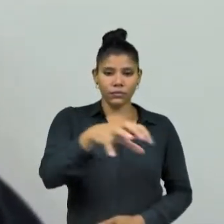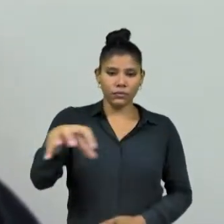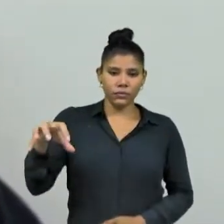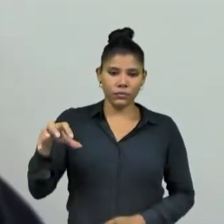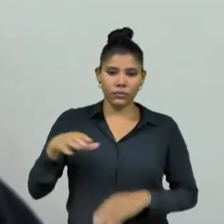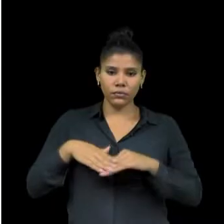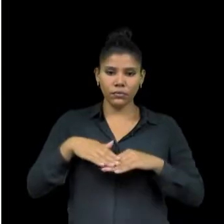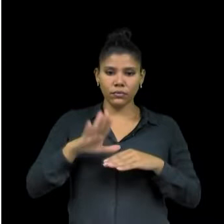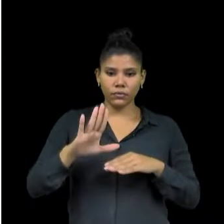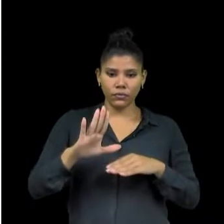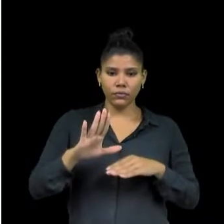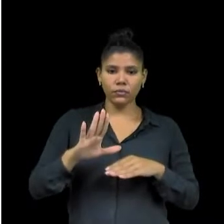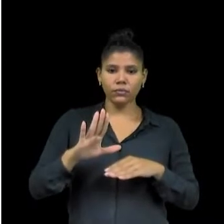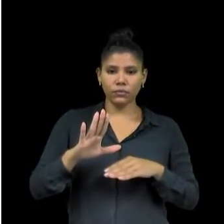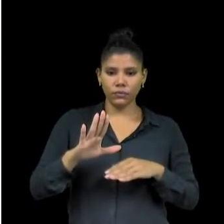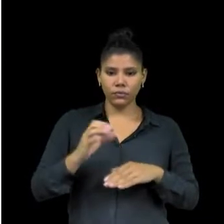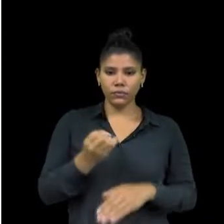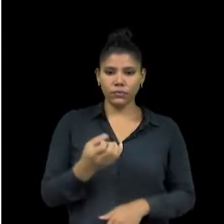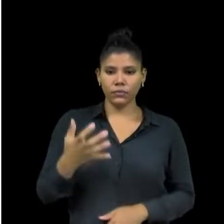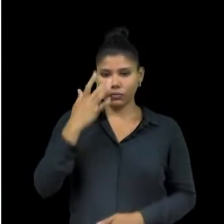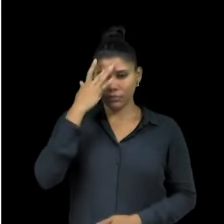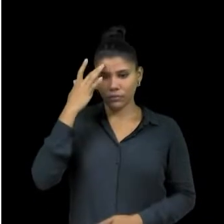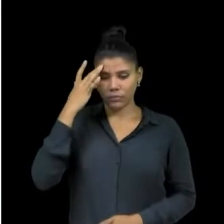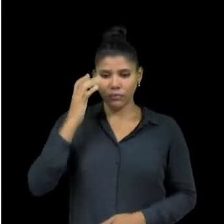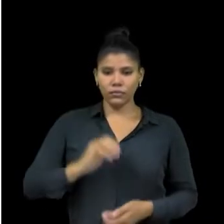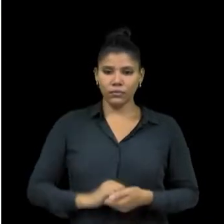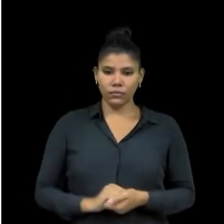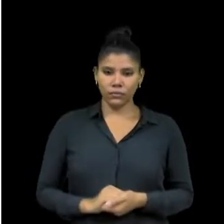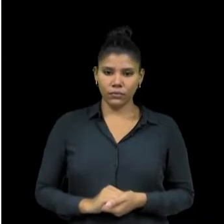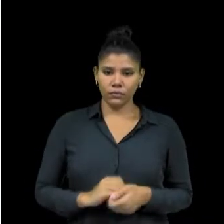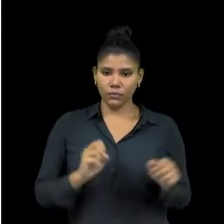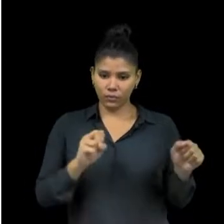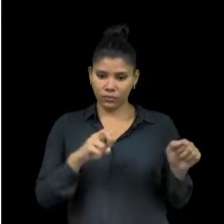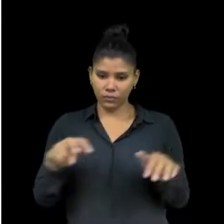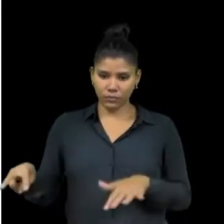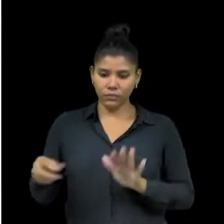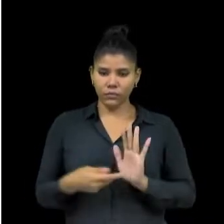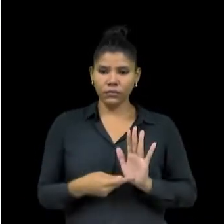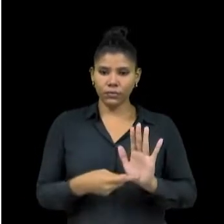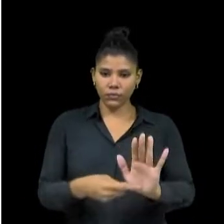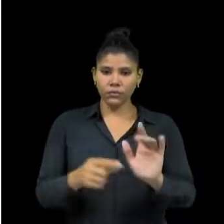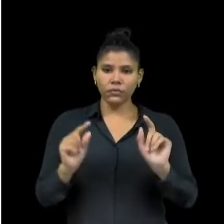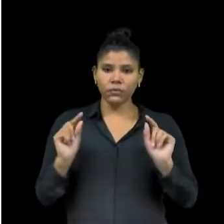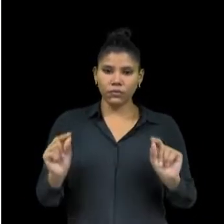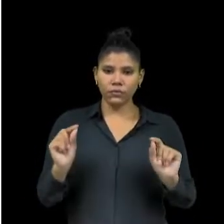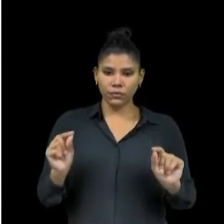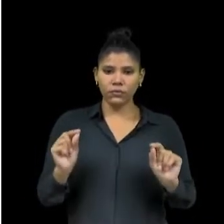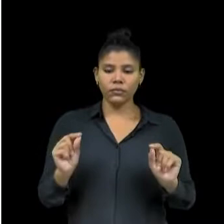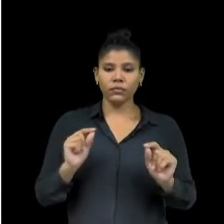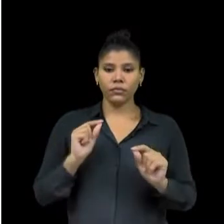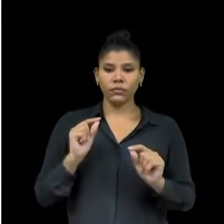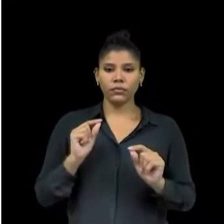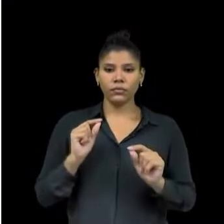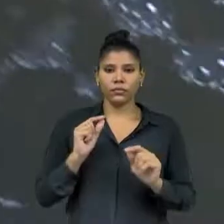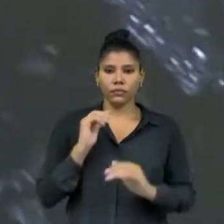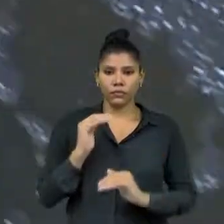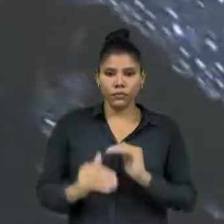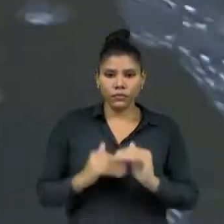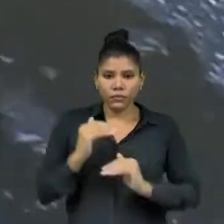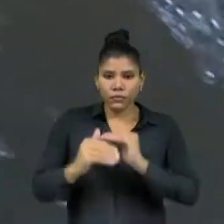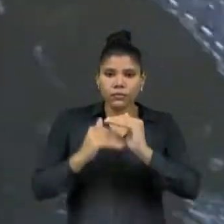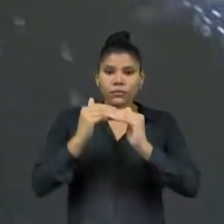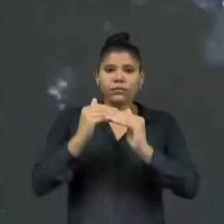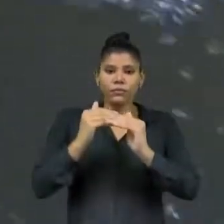pessoas contaminadas. Nas últimas semanas, o levantamento mostrou a evolução da carga viral por 10 mil habitantes